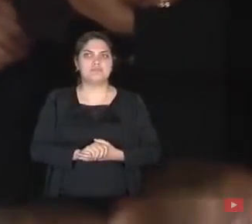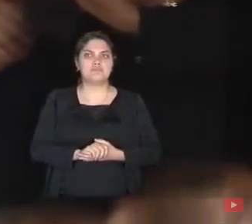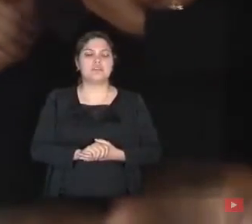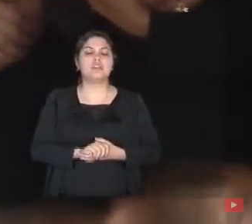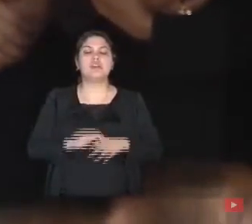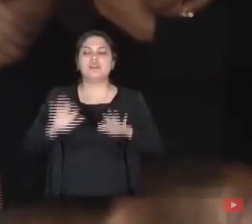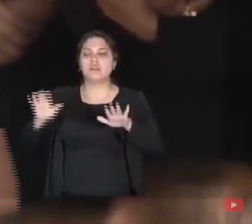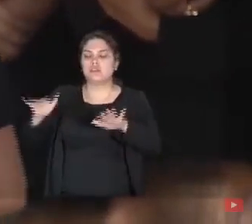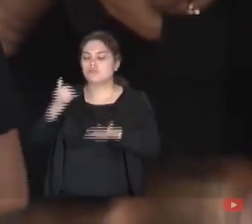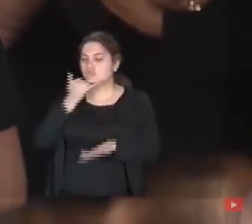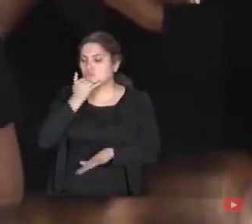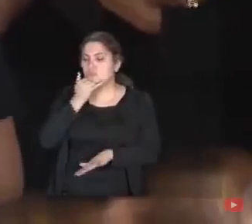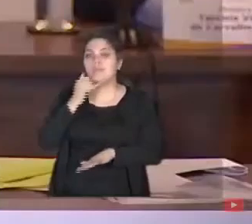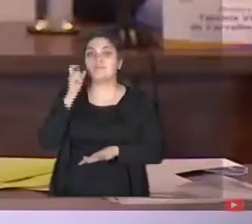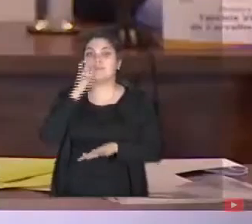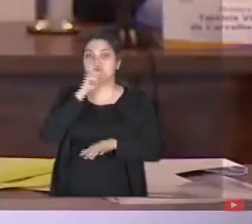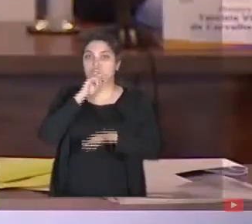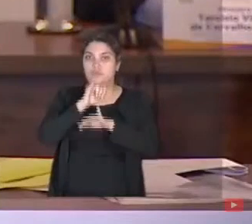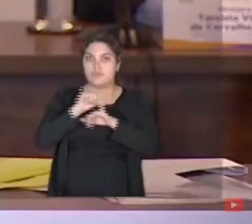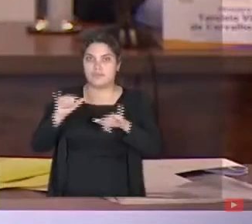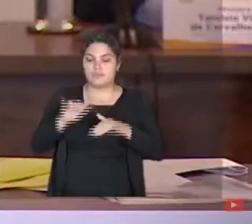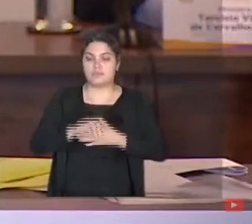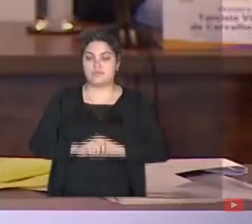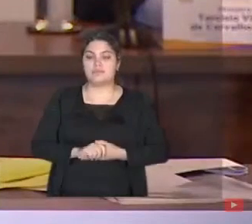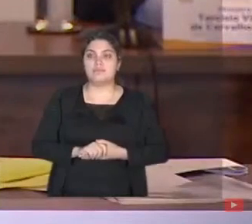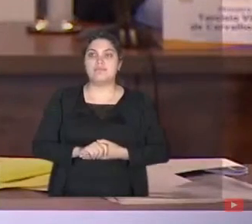Repórter... Fake news.